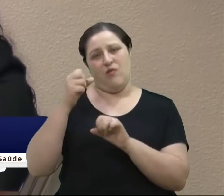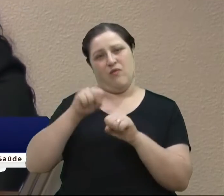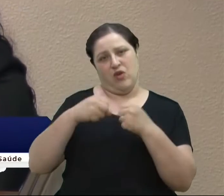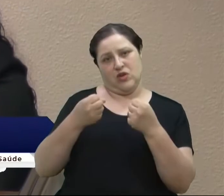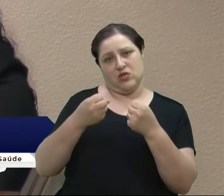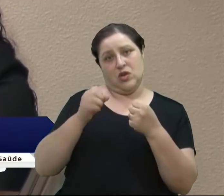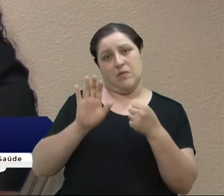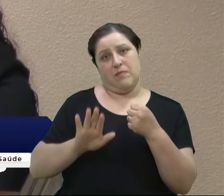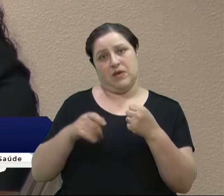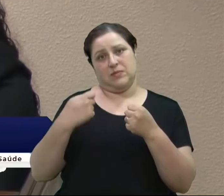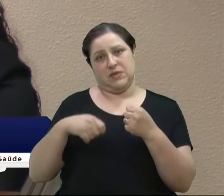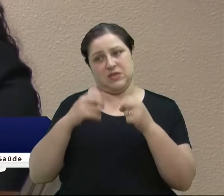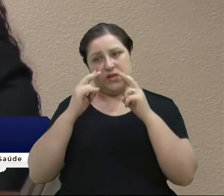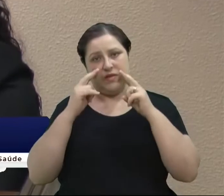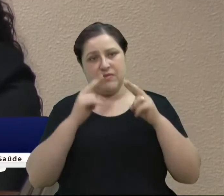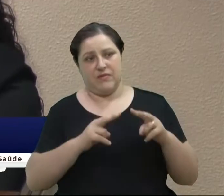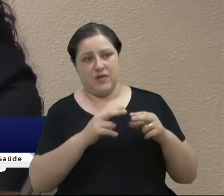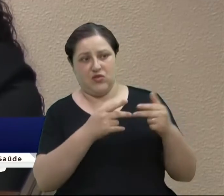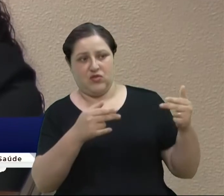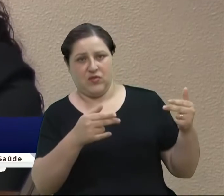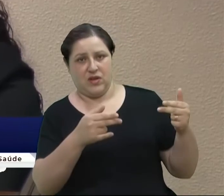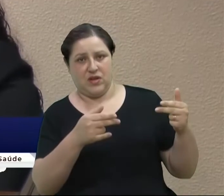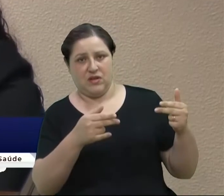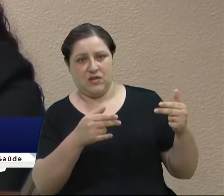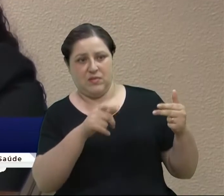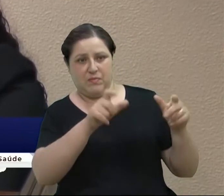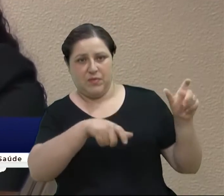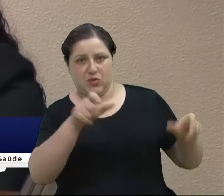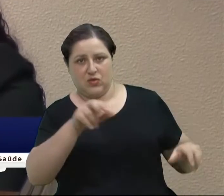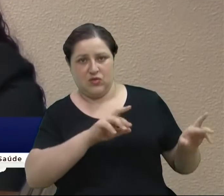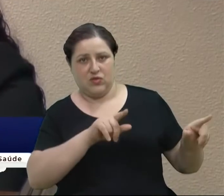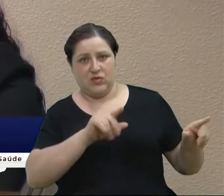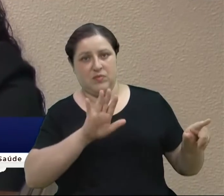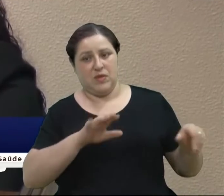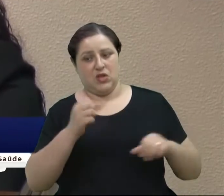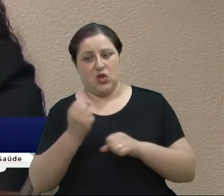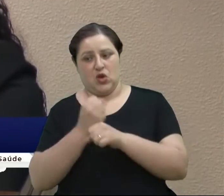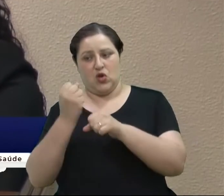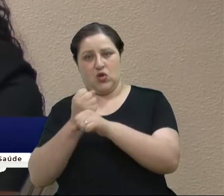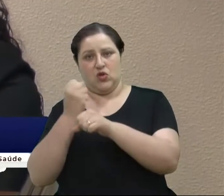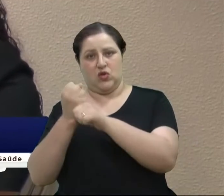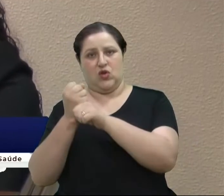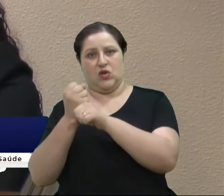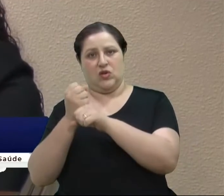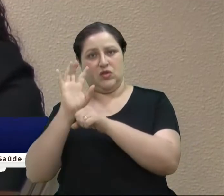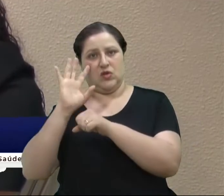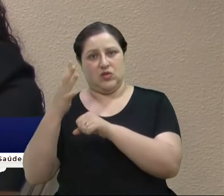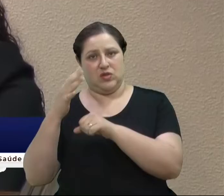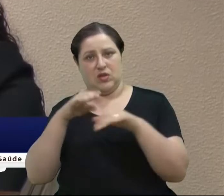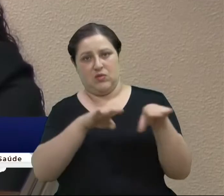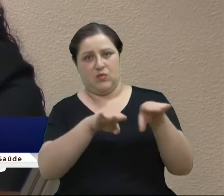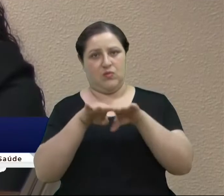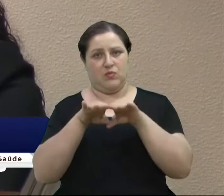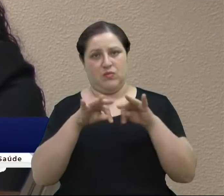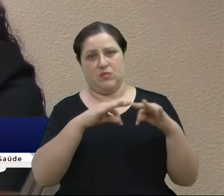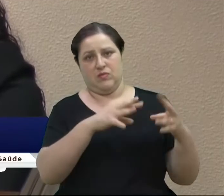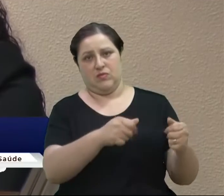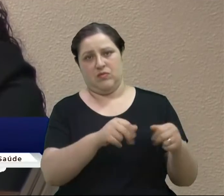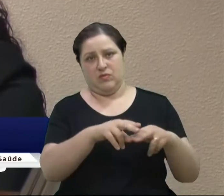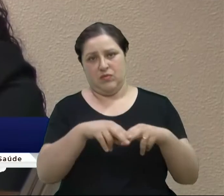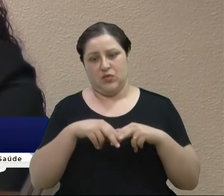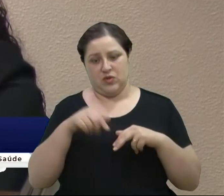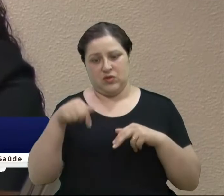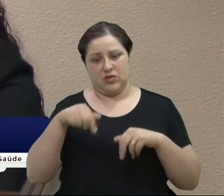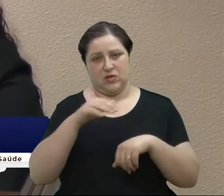os diferentes, né? Mas a gente constrói soluções comuns a todos. Então, acho que é nesse sentido, acho que essa reunião ela